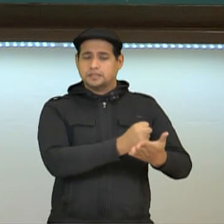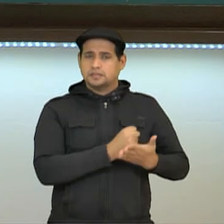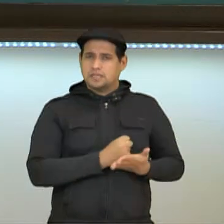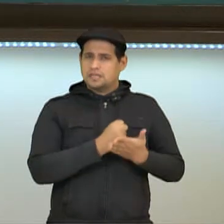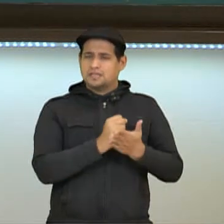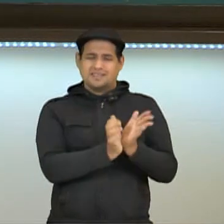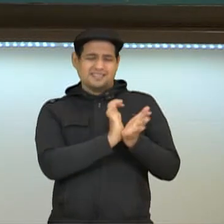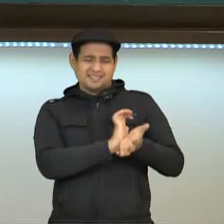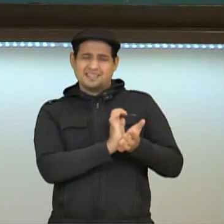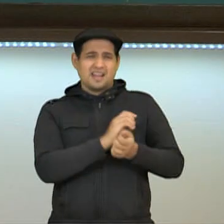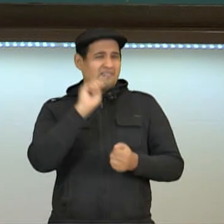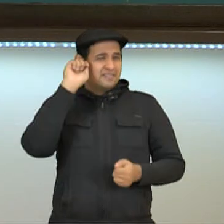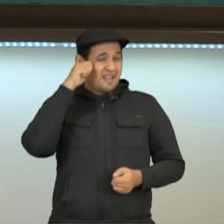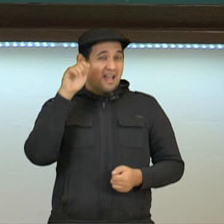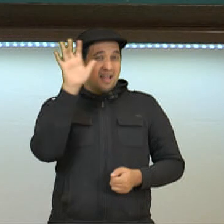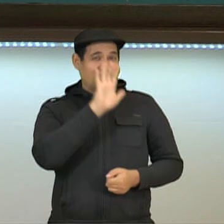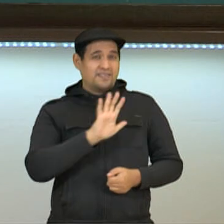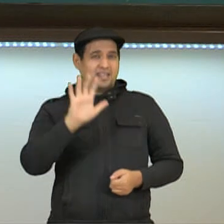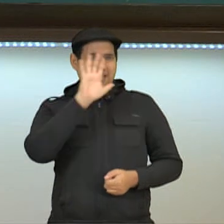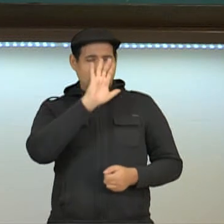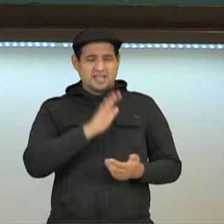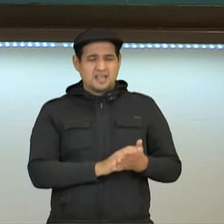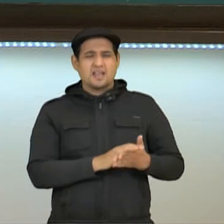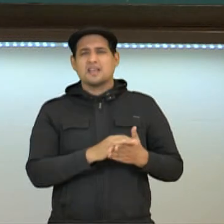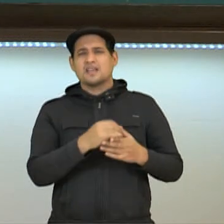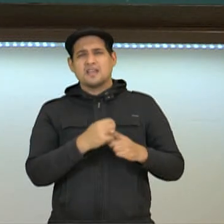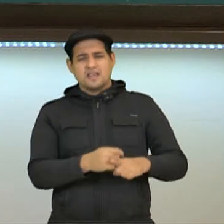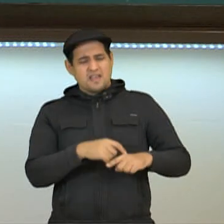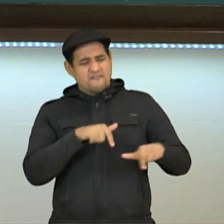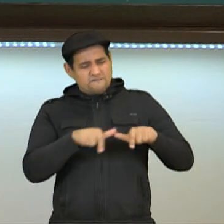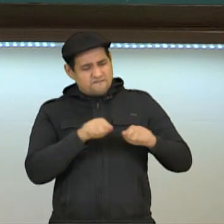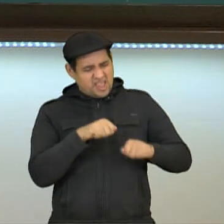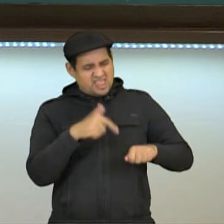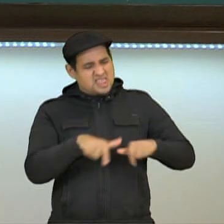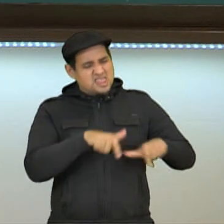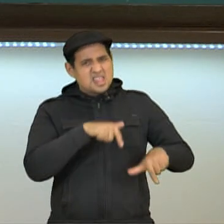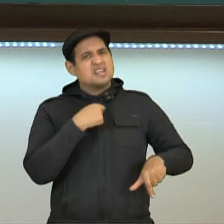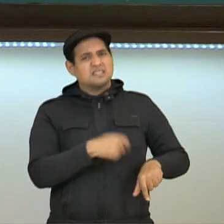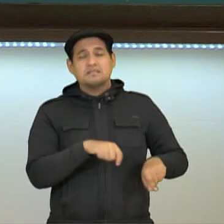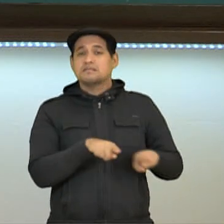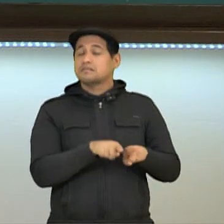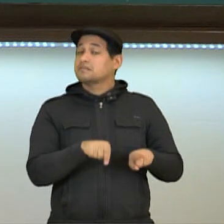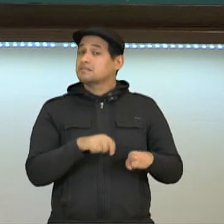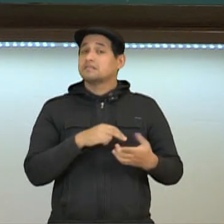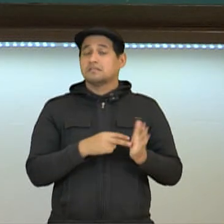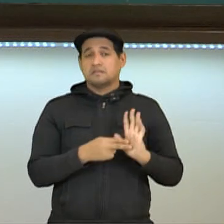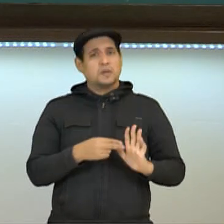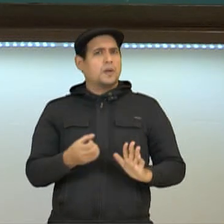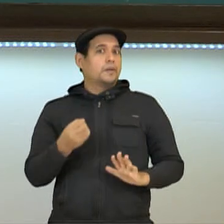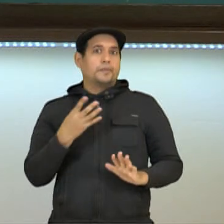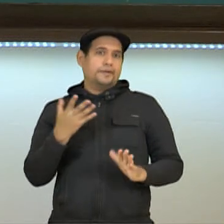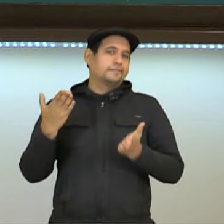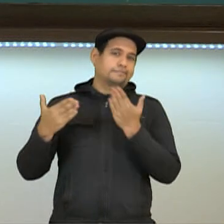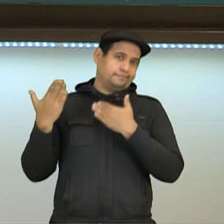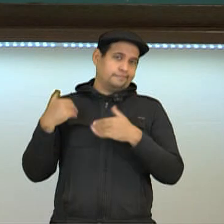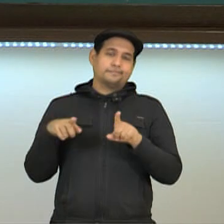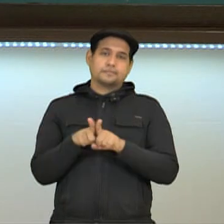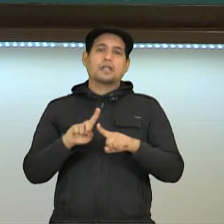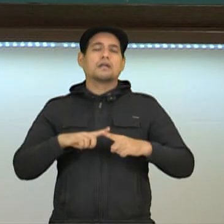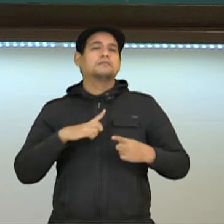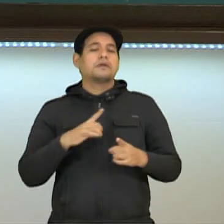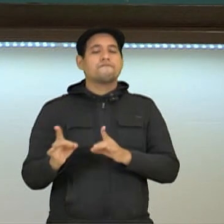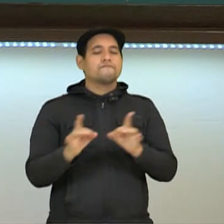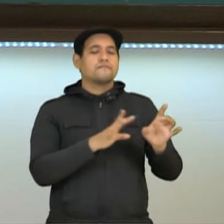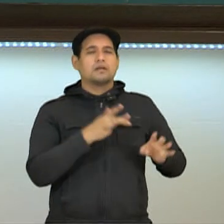África e escravizá-los aqui era muito lucrativo para quem praticava esse comércio. Então, também esteve presente o